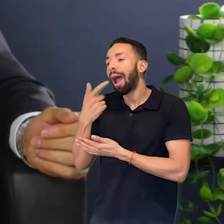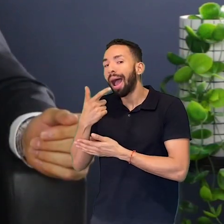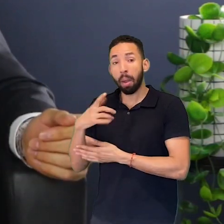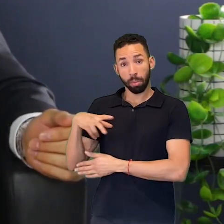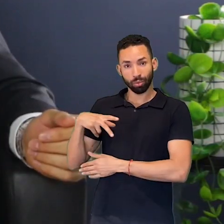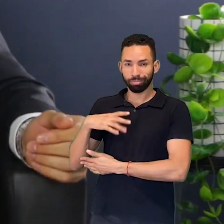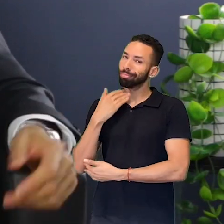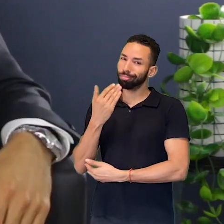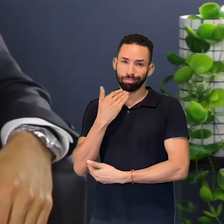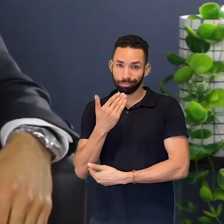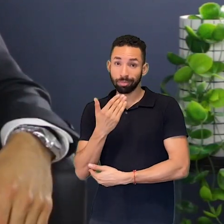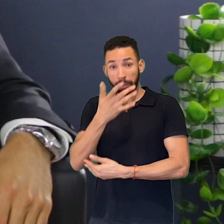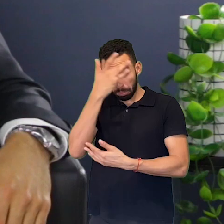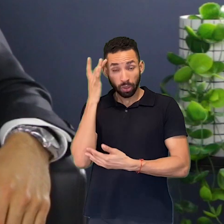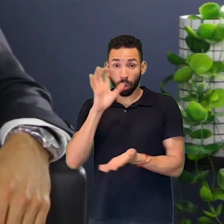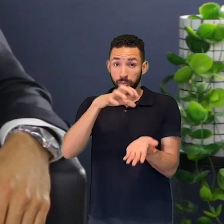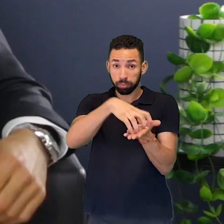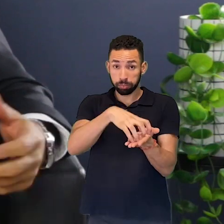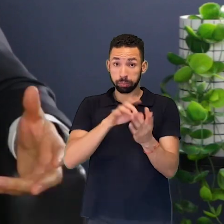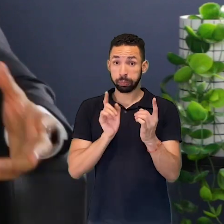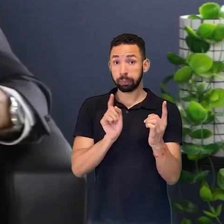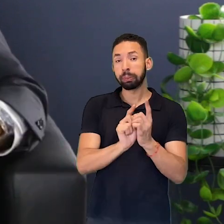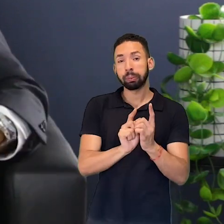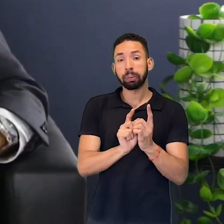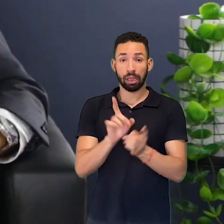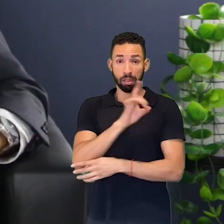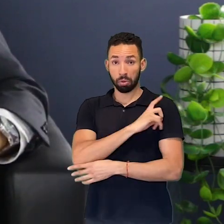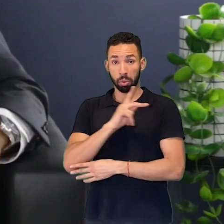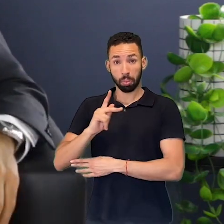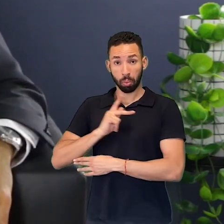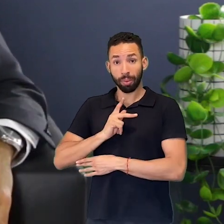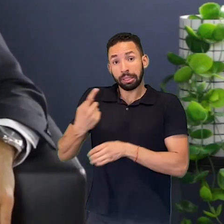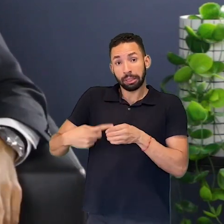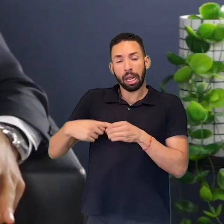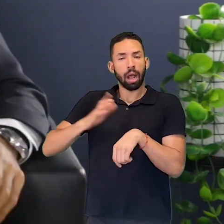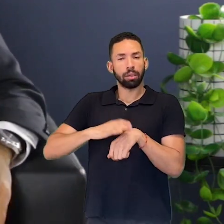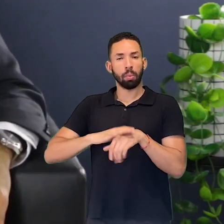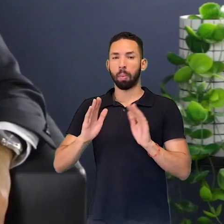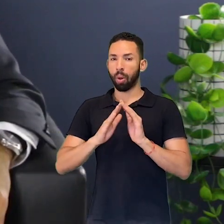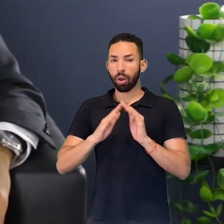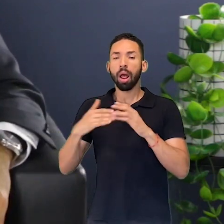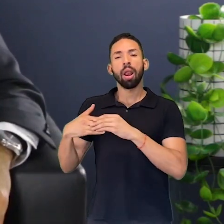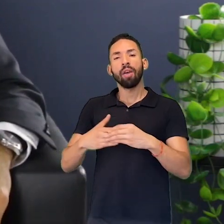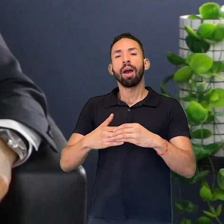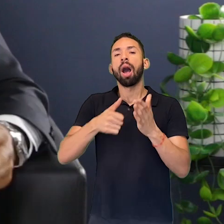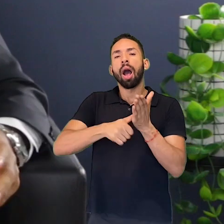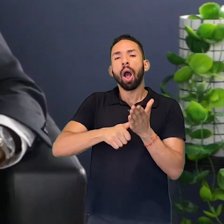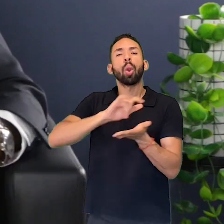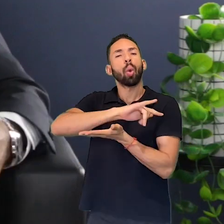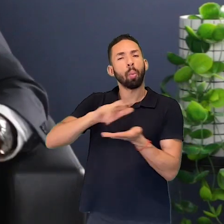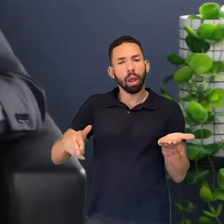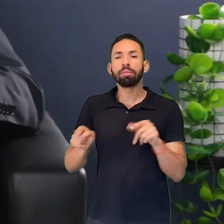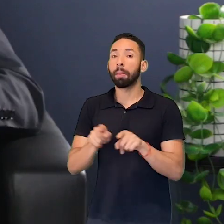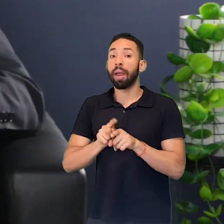medicamento de forma particular, ela procure uma das unidades da Defensoria Pública, da cidade onde ela mora, e leve